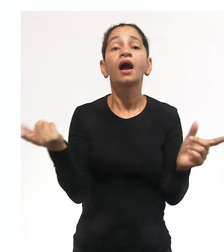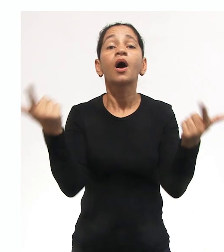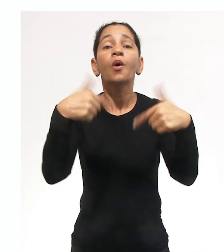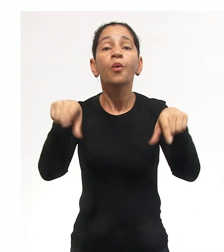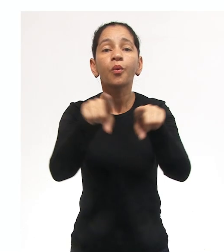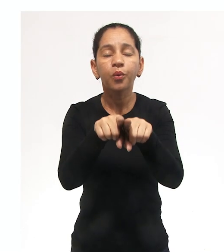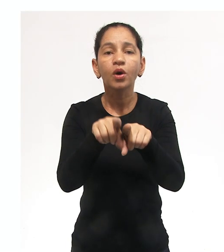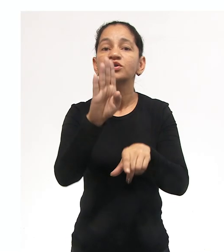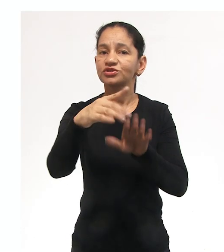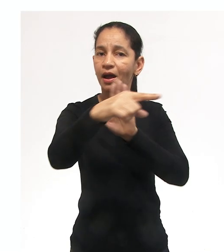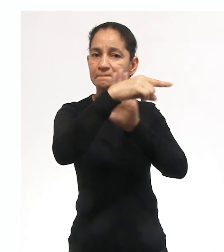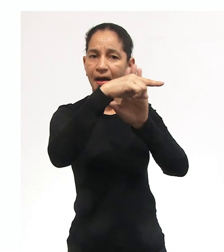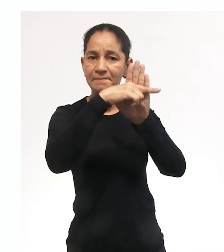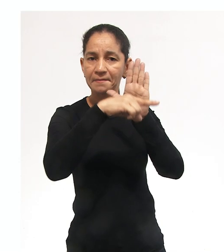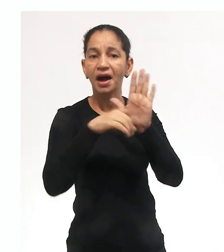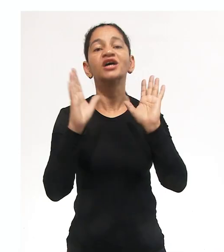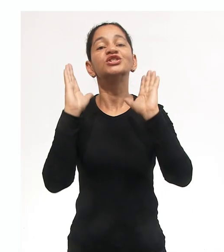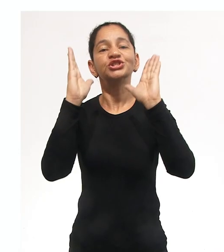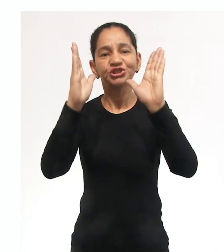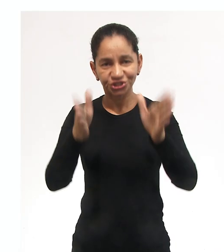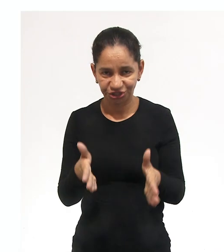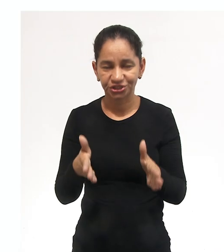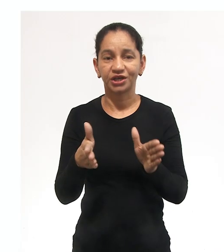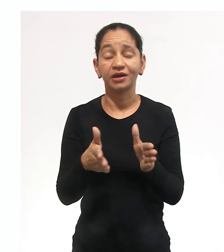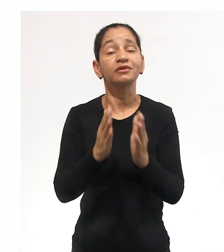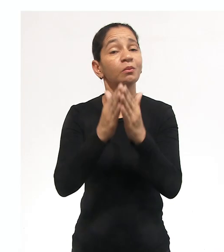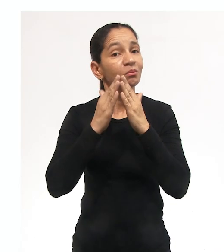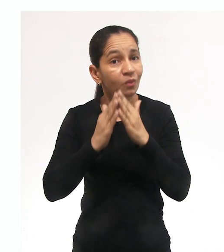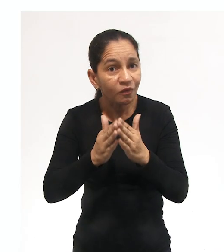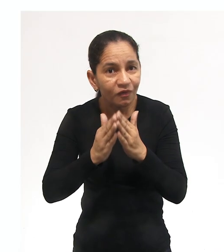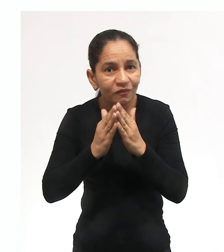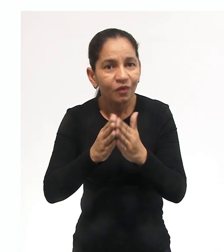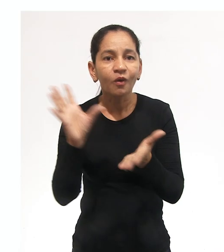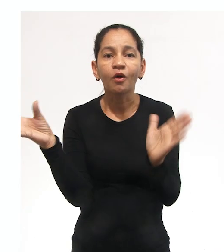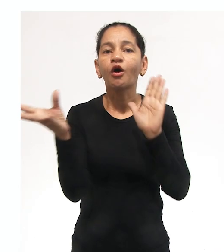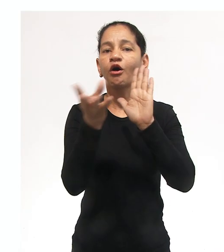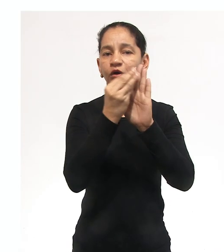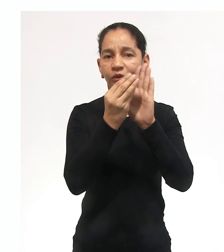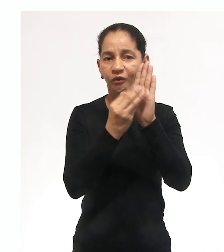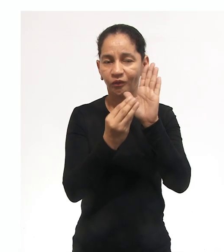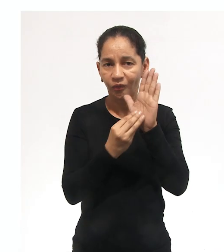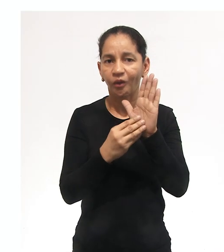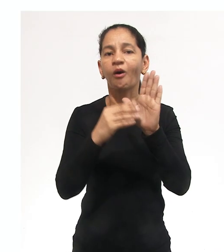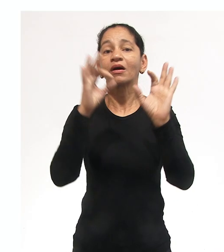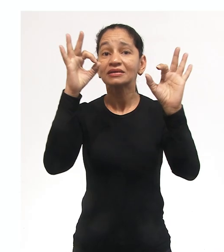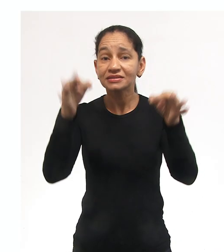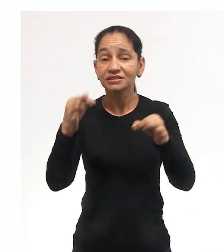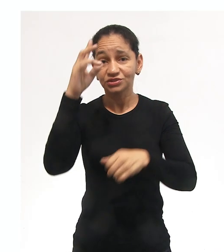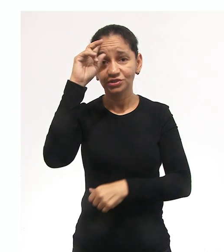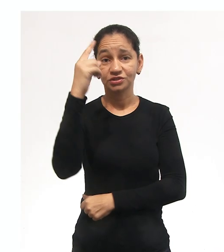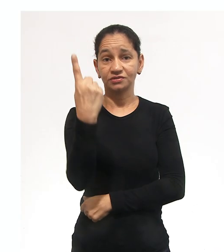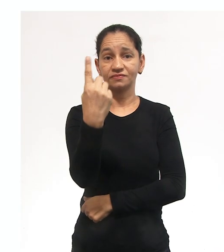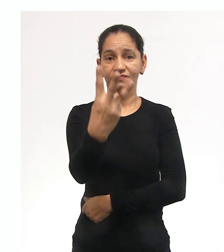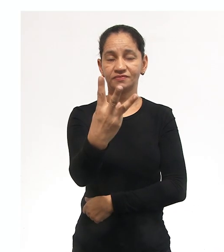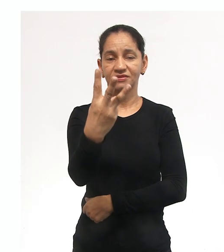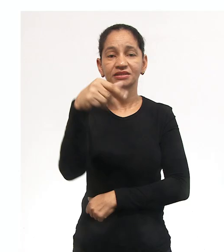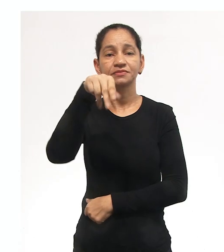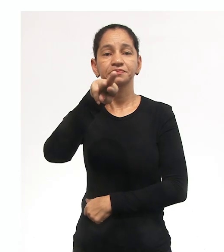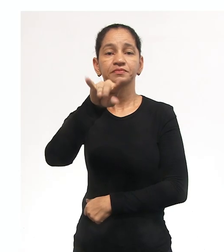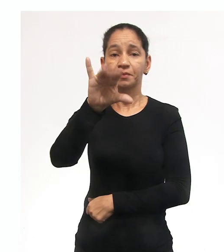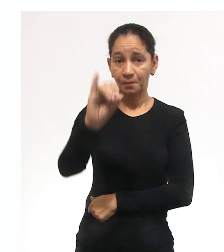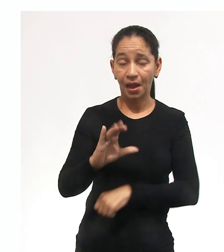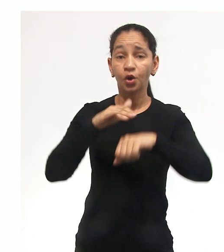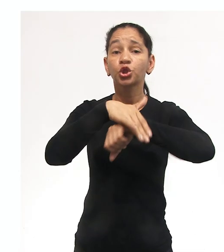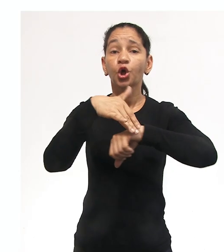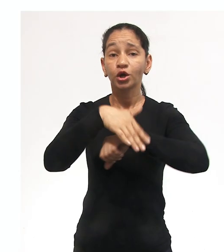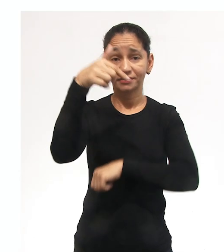nossos encontros síncronos, eles já estão marcados. Então, por favor, anotem na agenda de vocês, dia 13 de